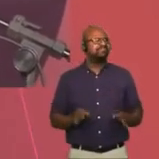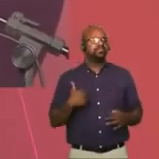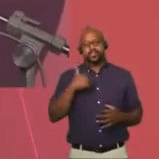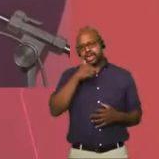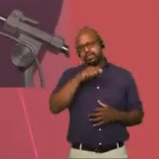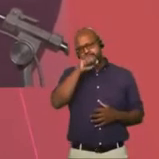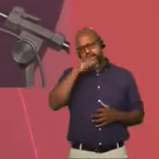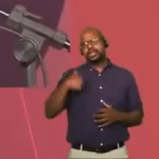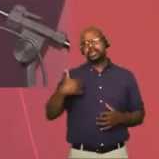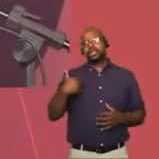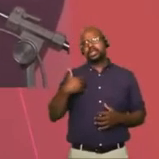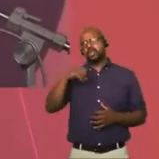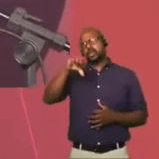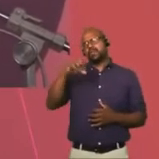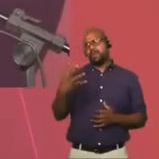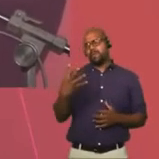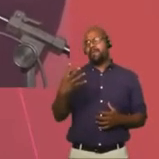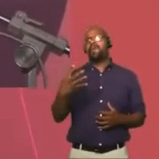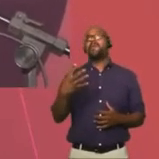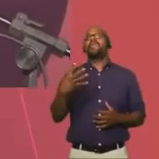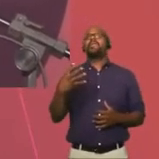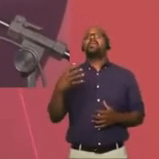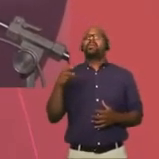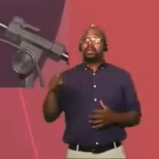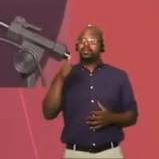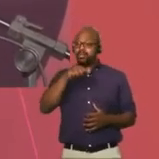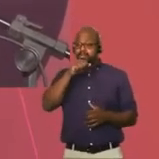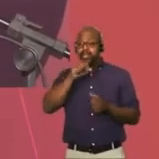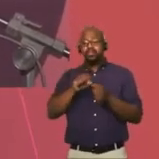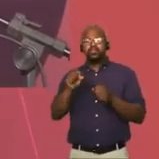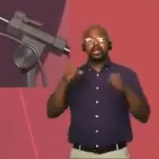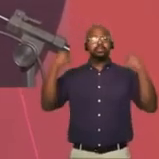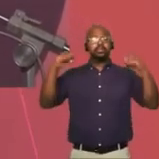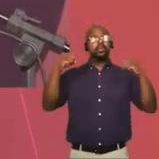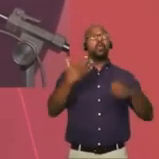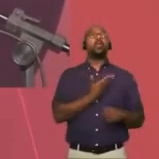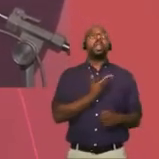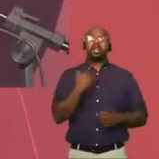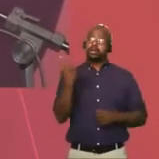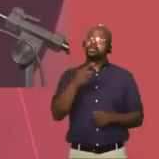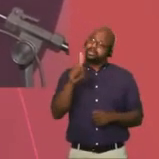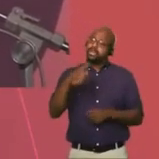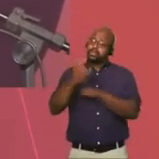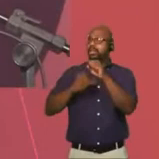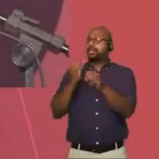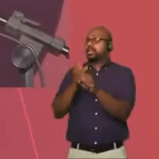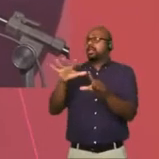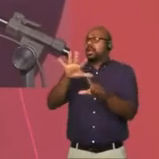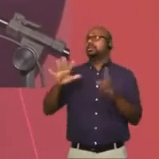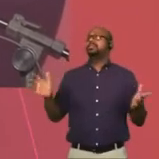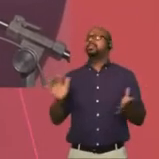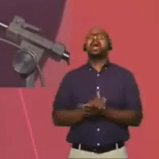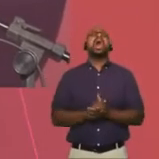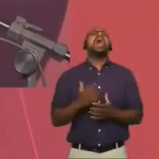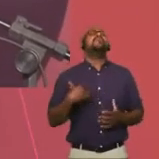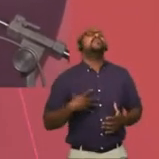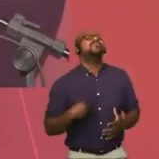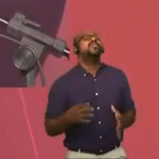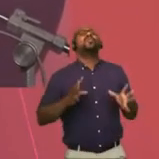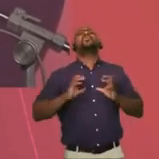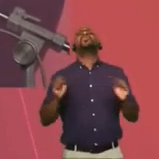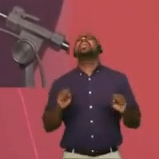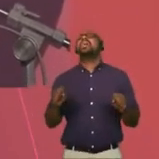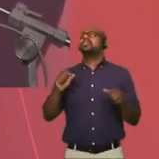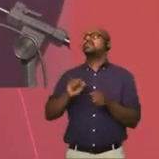minha mãe tem 94 anos de idade e ela faz ginástica um colega nosso que é pela internet ela vai meu filho